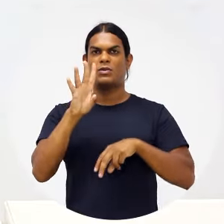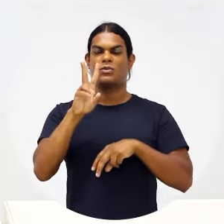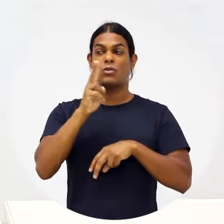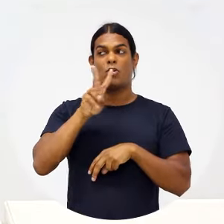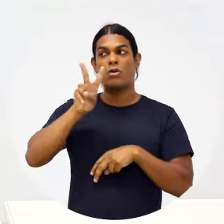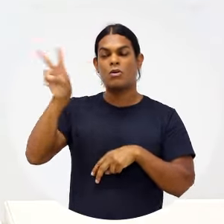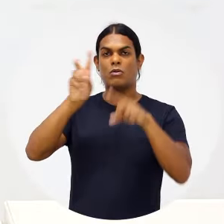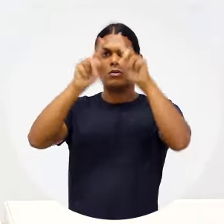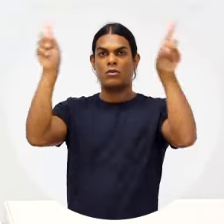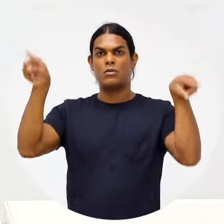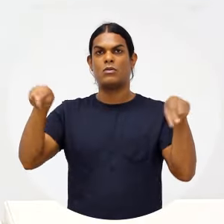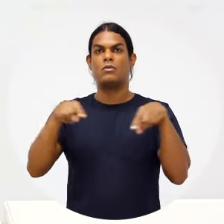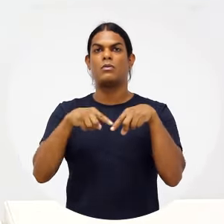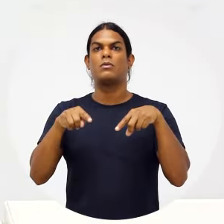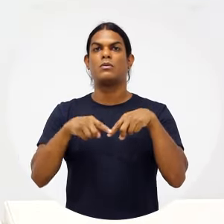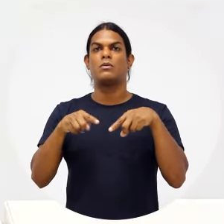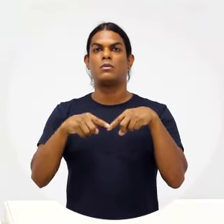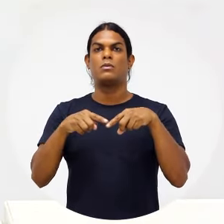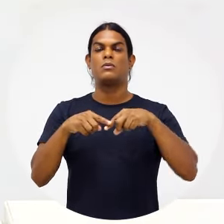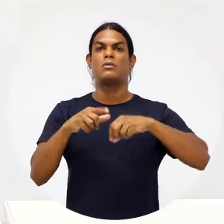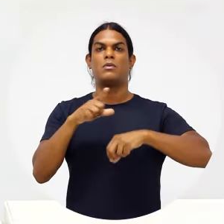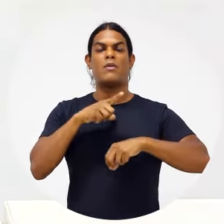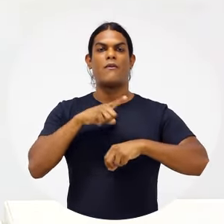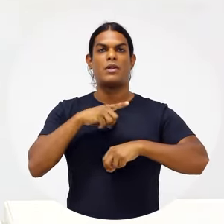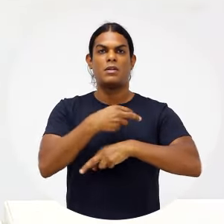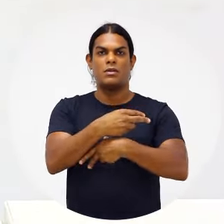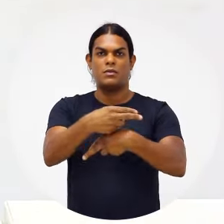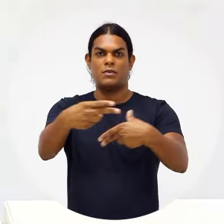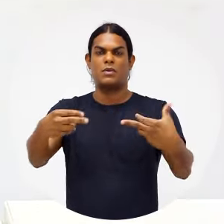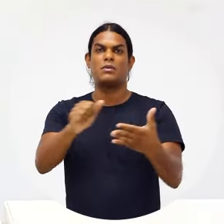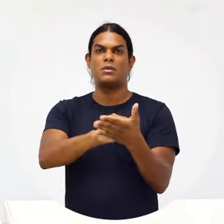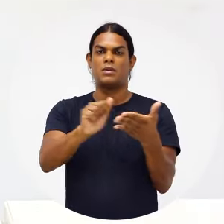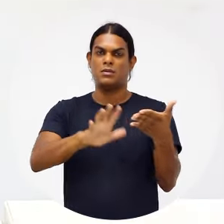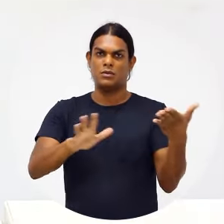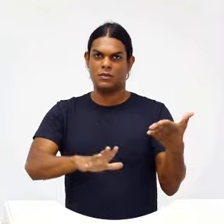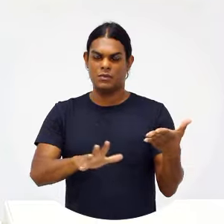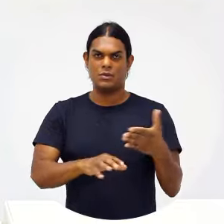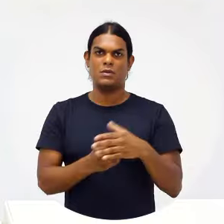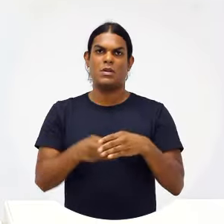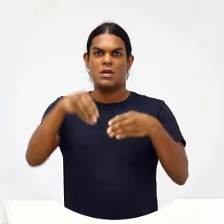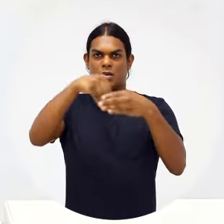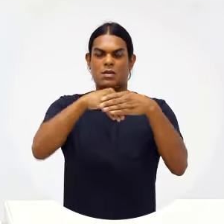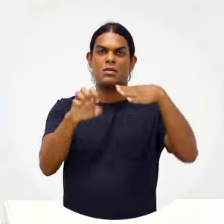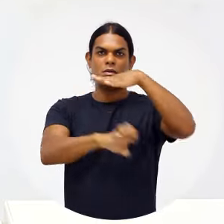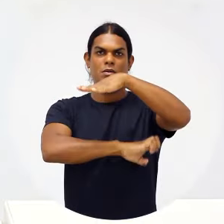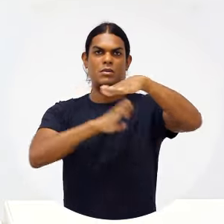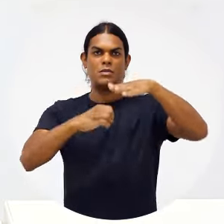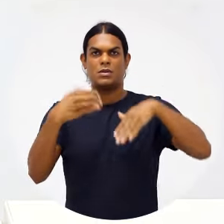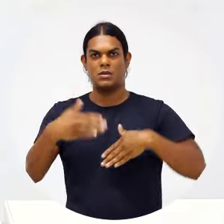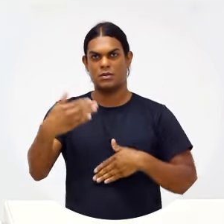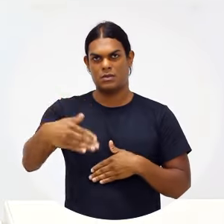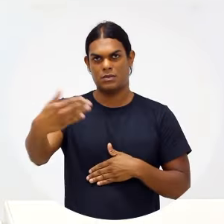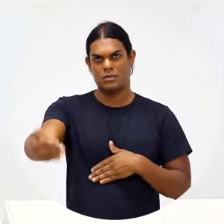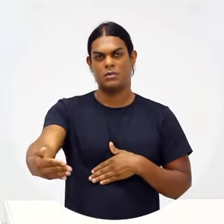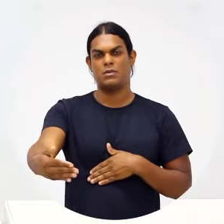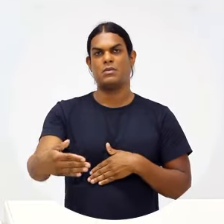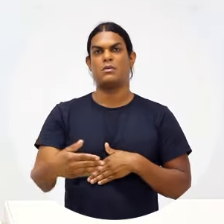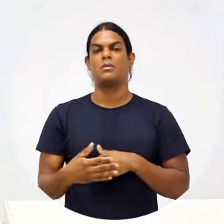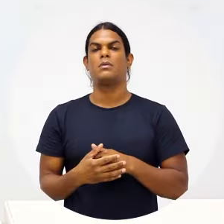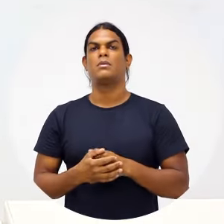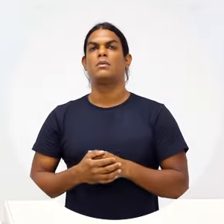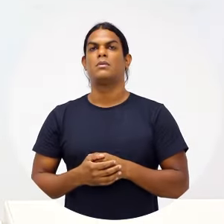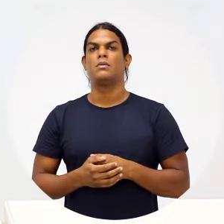quadro 1. A gente vai lá ver o ramo de atividade da empresa que a gente está querendo classificar e a gente vê nesse quadro